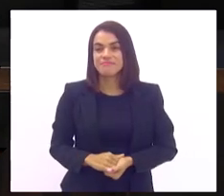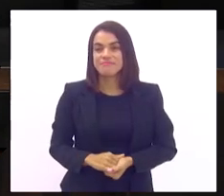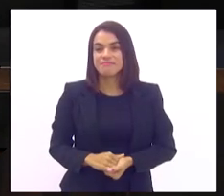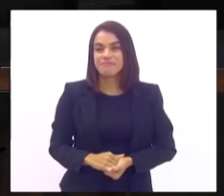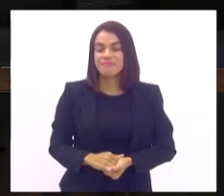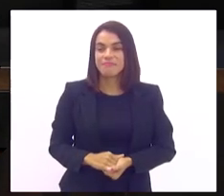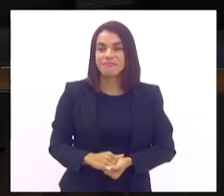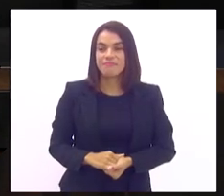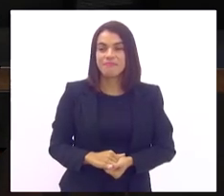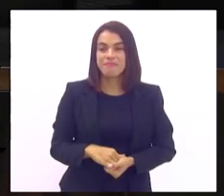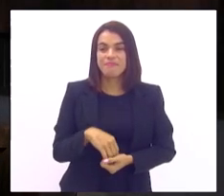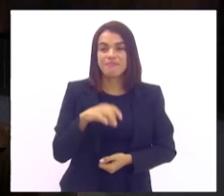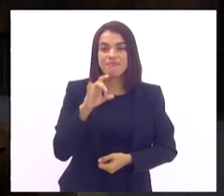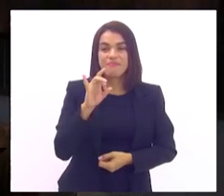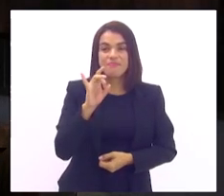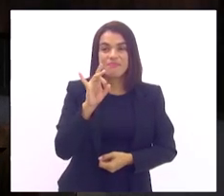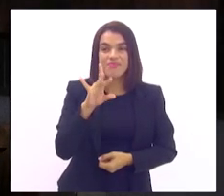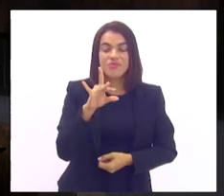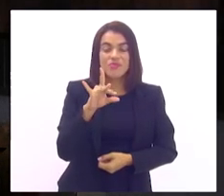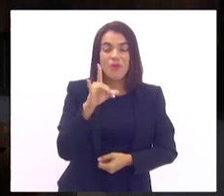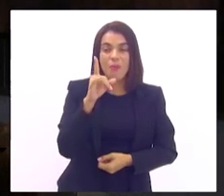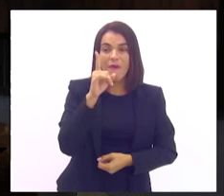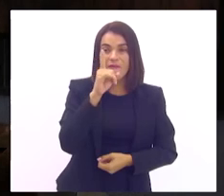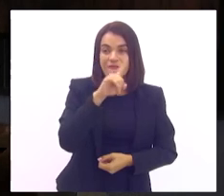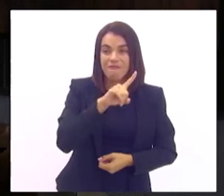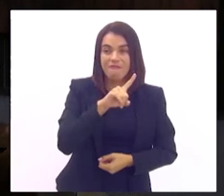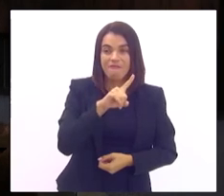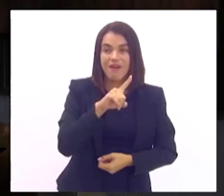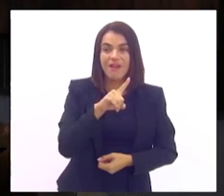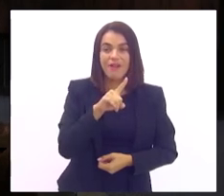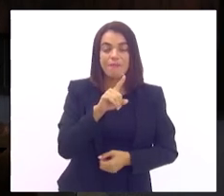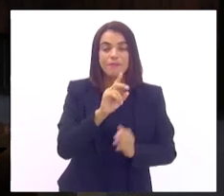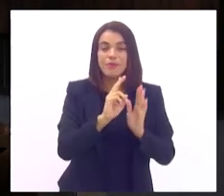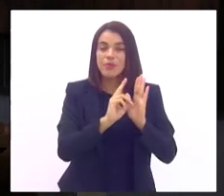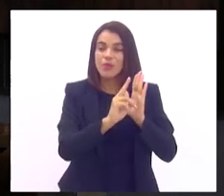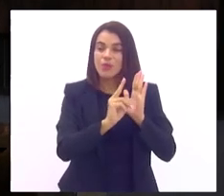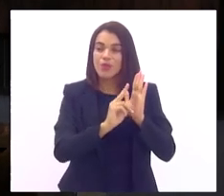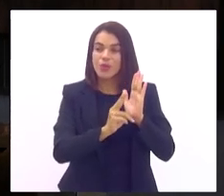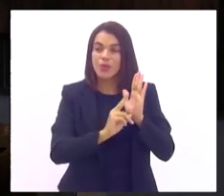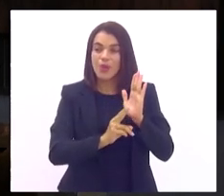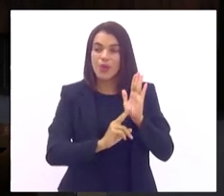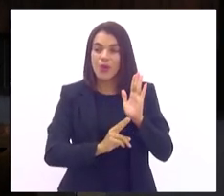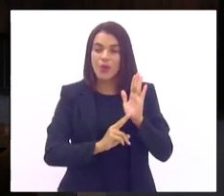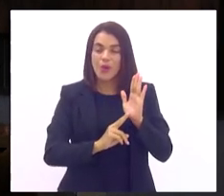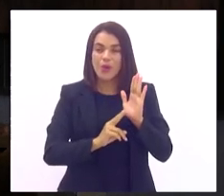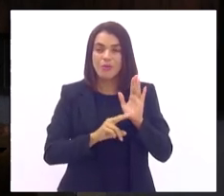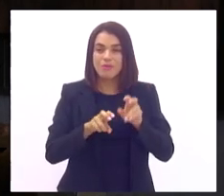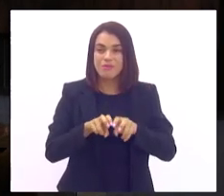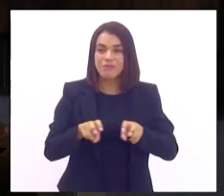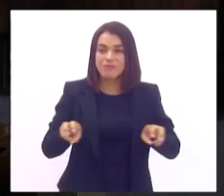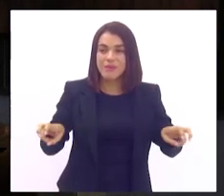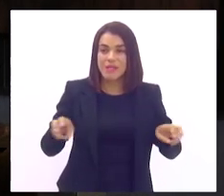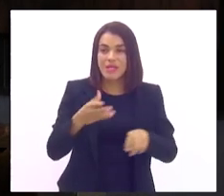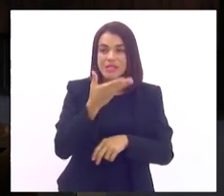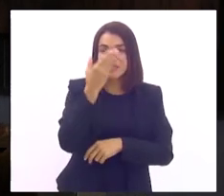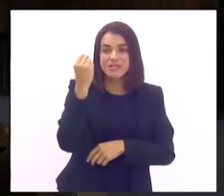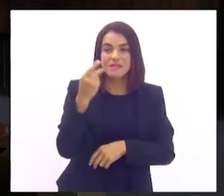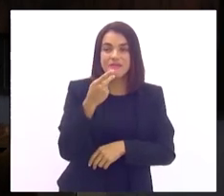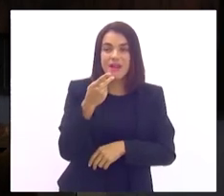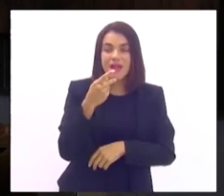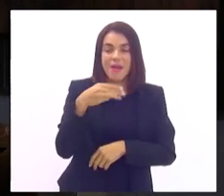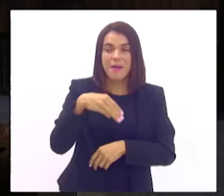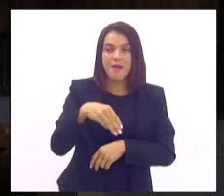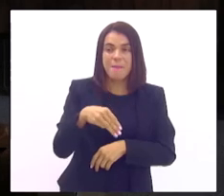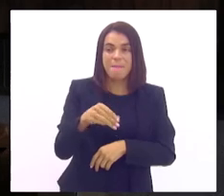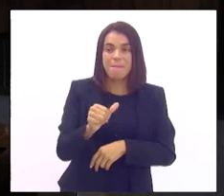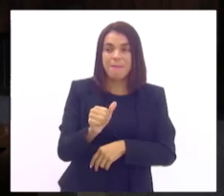Presidente, só para corrigir uma falha aqui, na hora de nominar as pessoas que compõem a mesa, eu esqueci de falar do Márcio Loureiro, que está